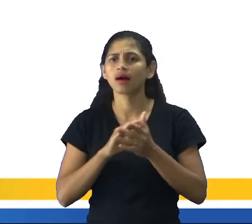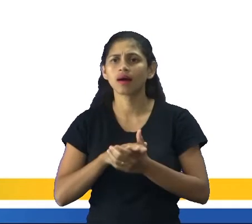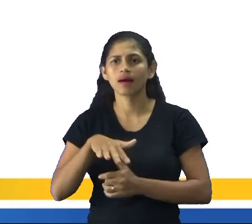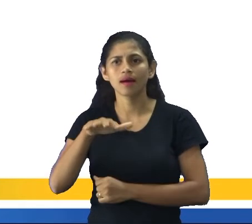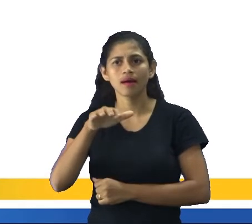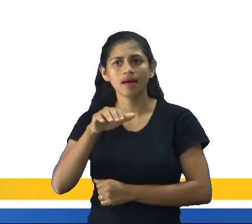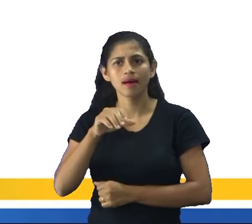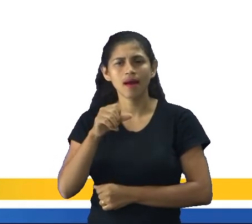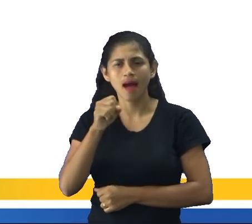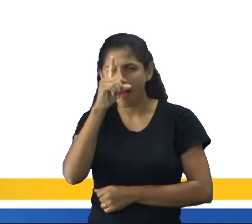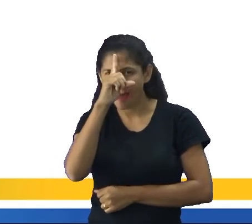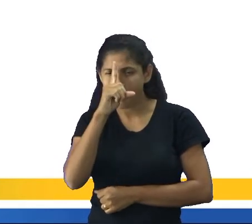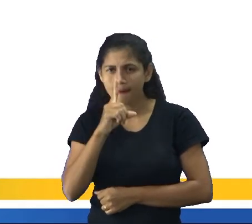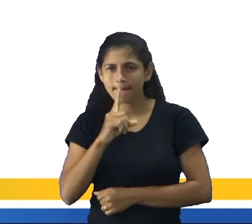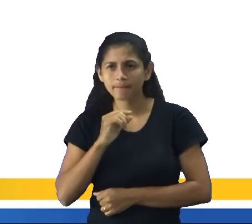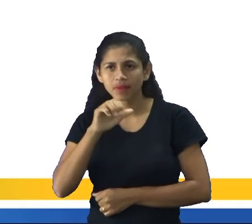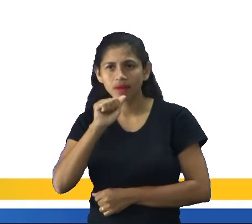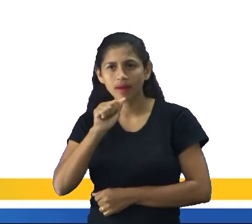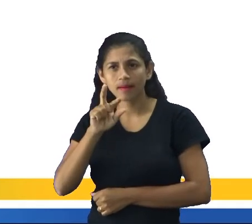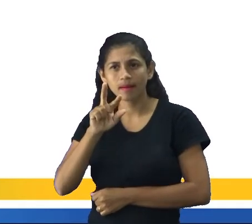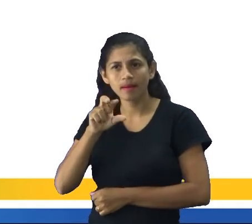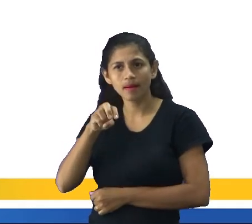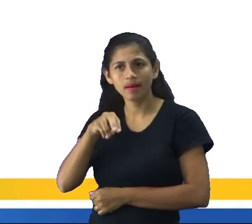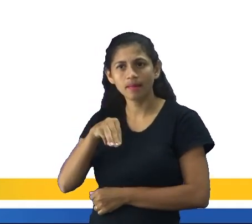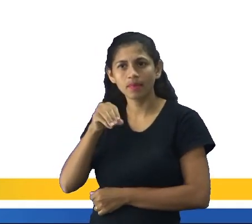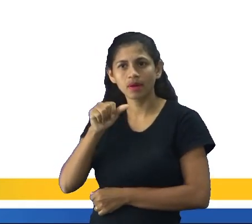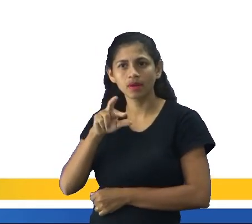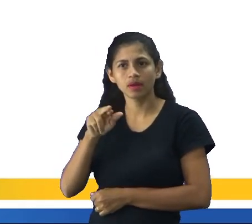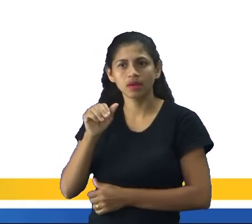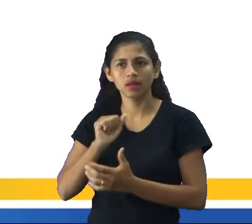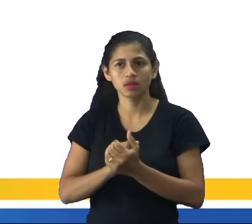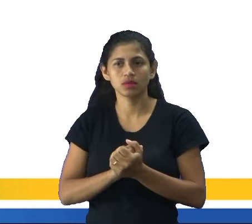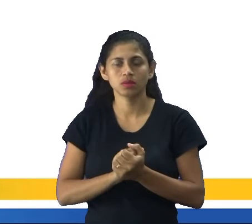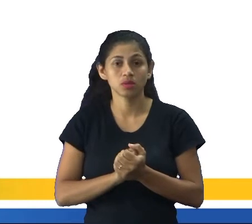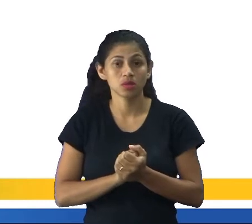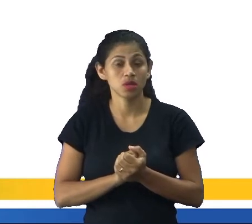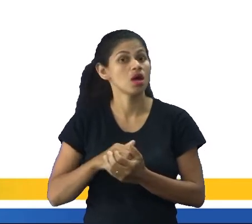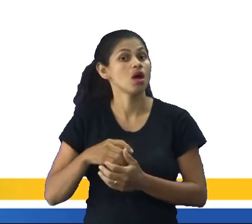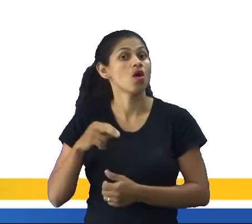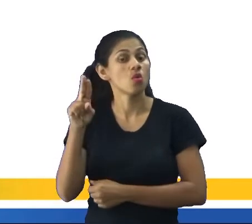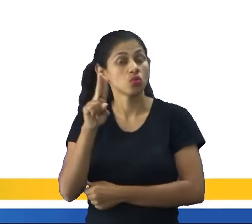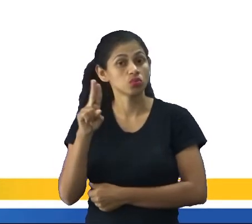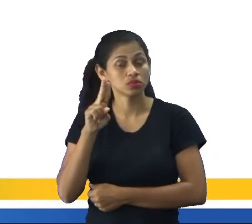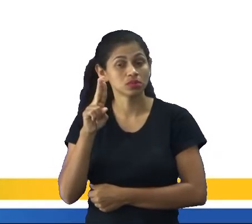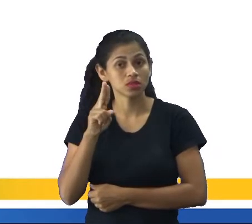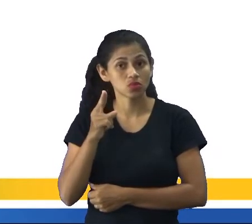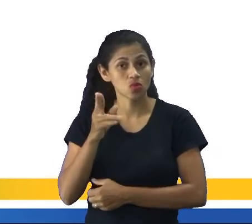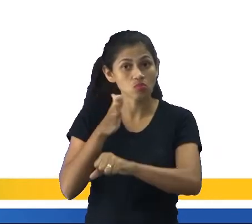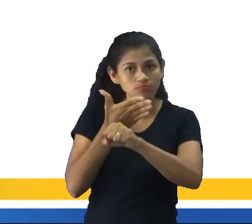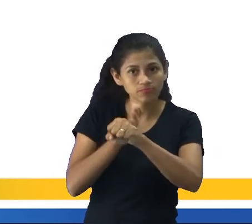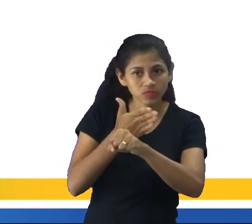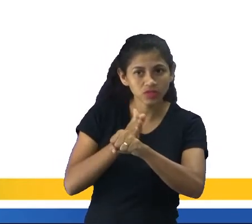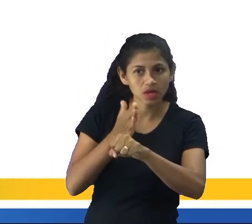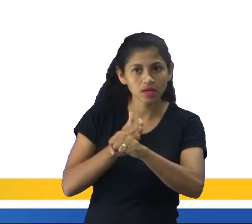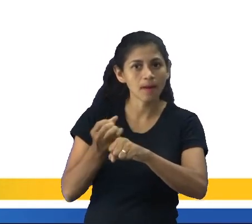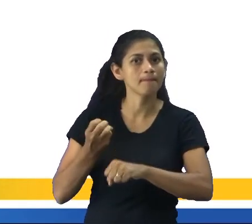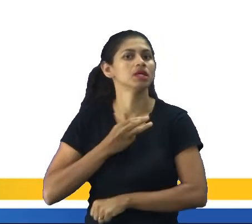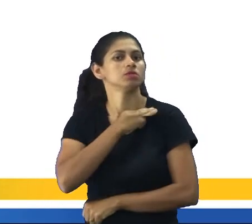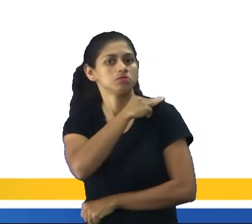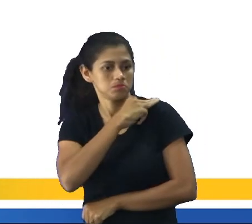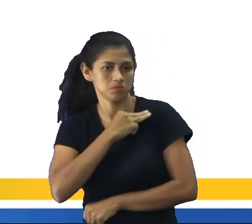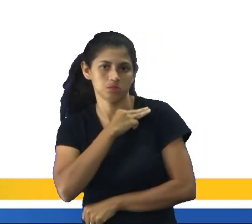amarelinha, original, tal mais 100 metros, era usada como treinamento militar, ó, não era nem uma brincadeira efetiva, tinha